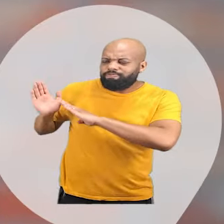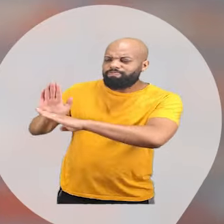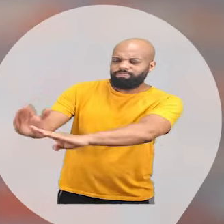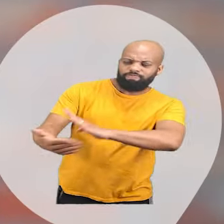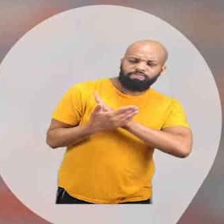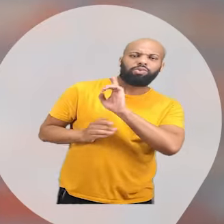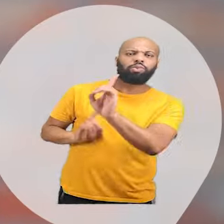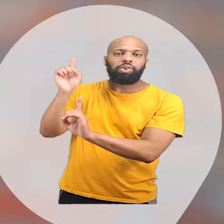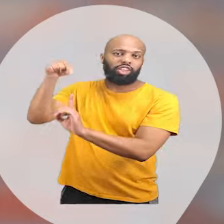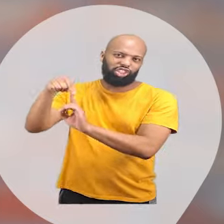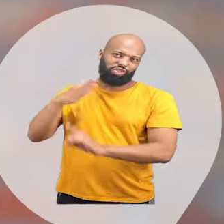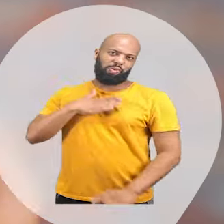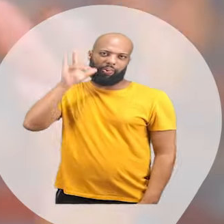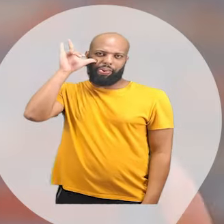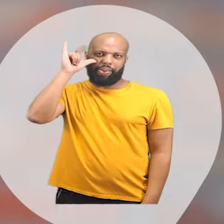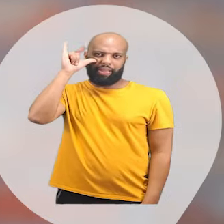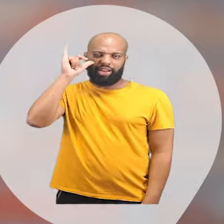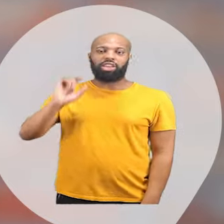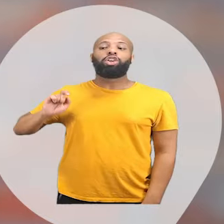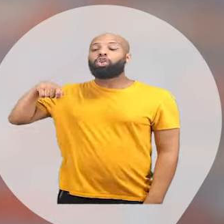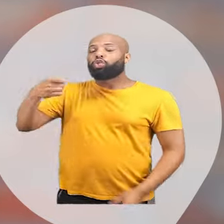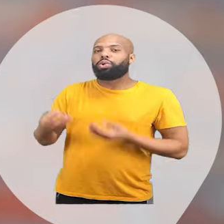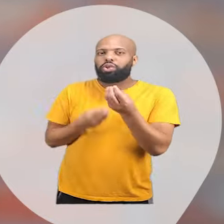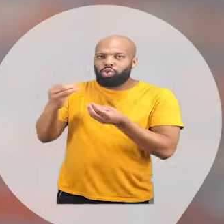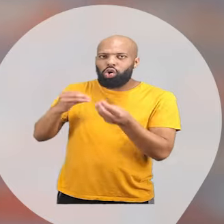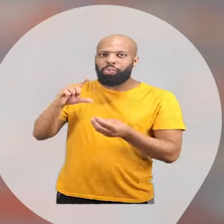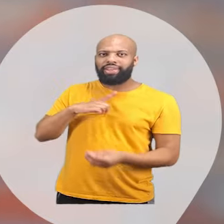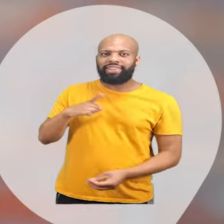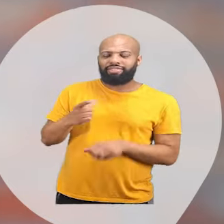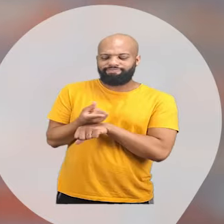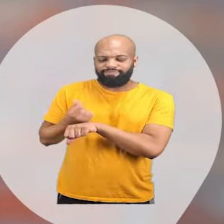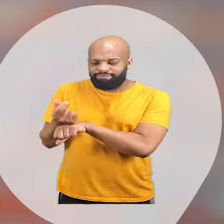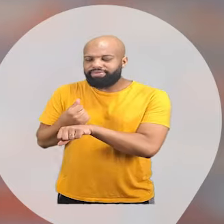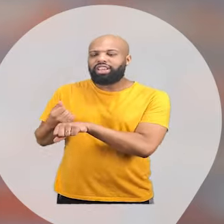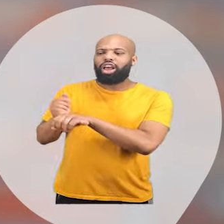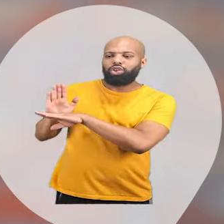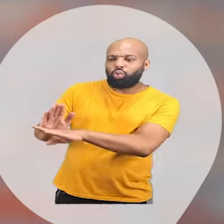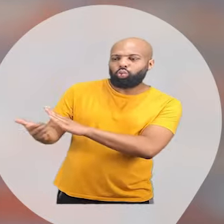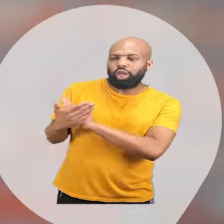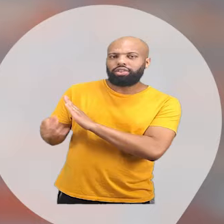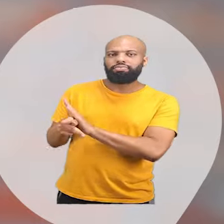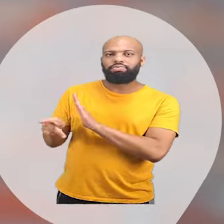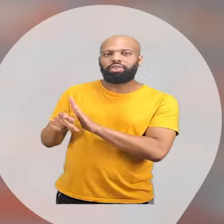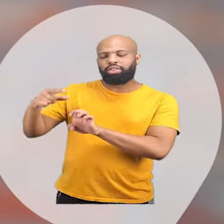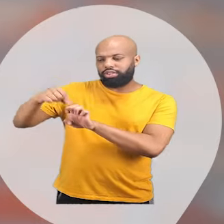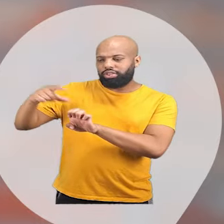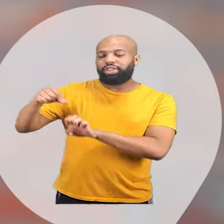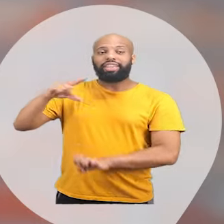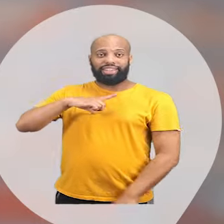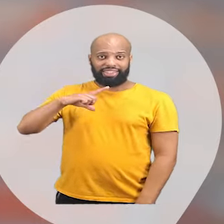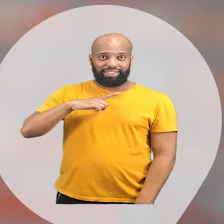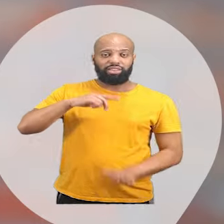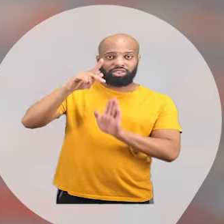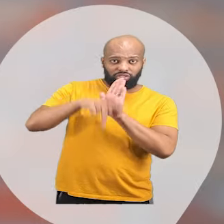Então esse é o objetivo do que fazer sobre a movimentação e a ajuda dos empreendedores a gente tem o nosso projeto que